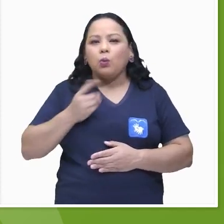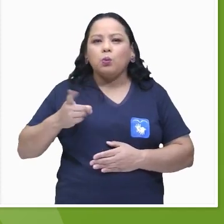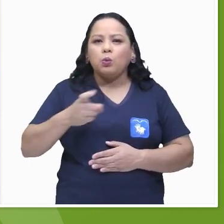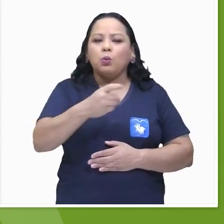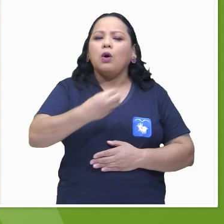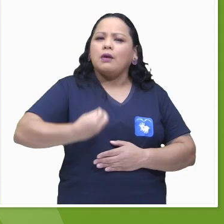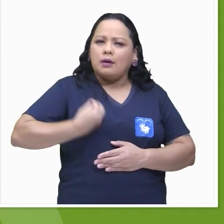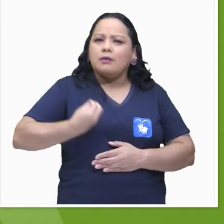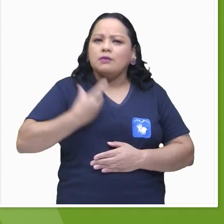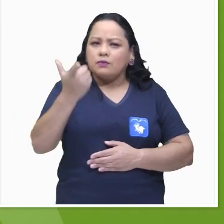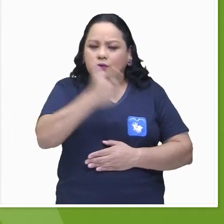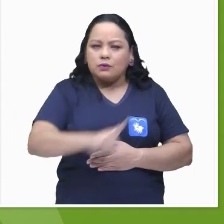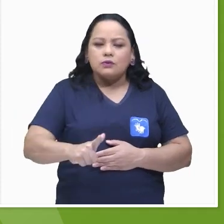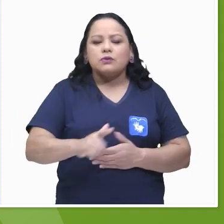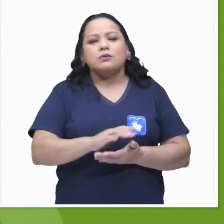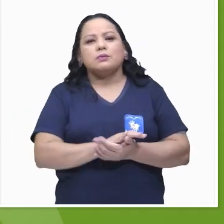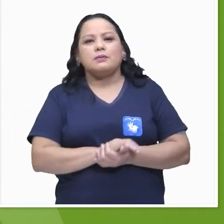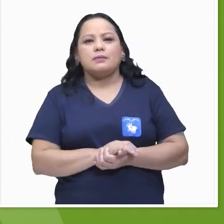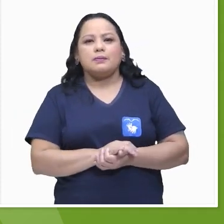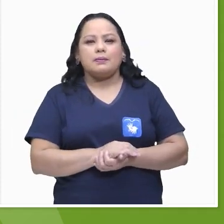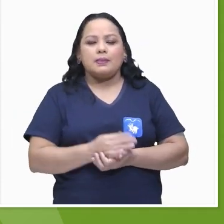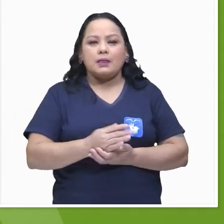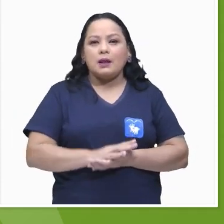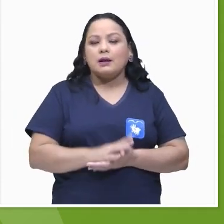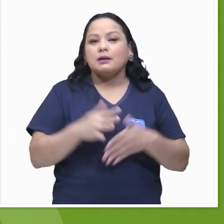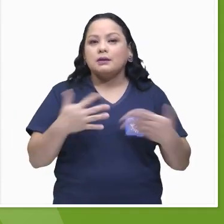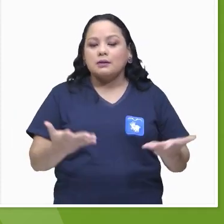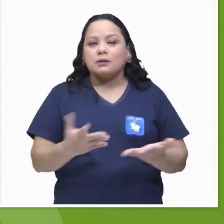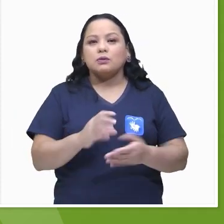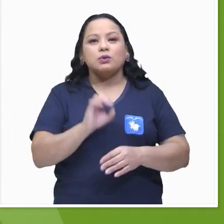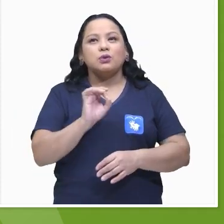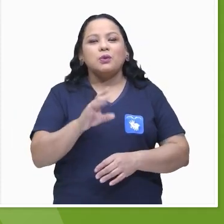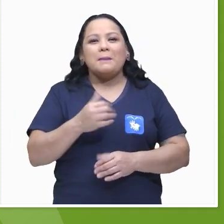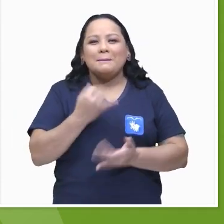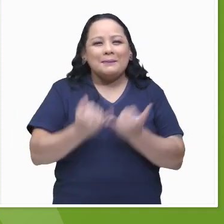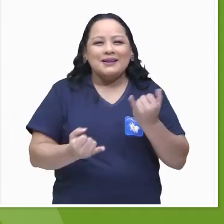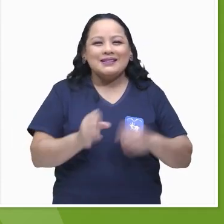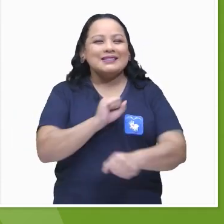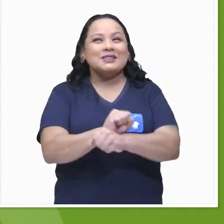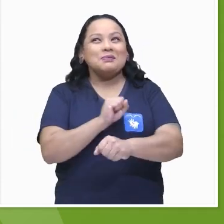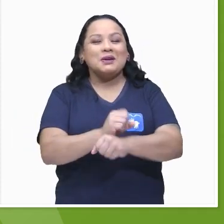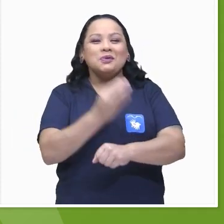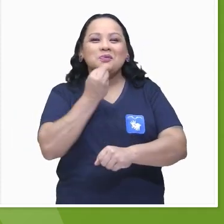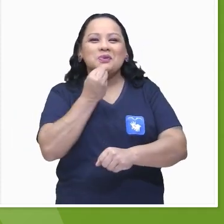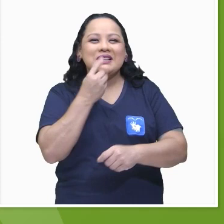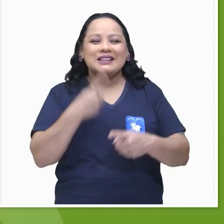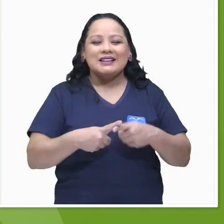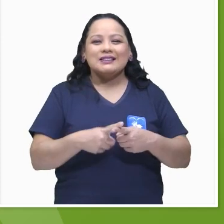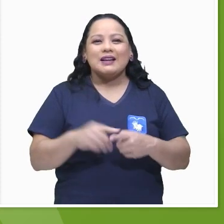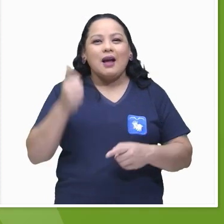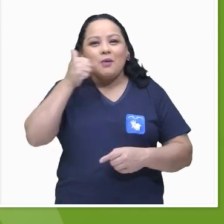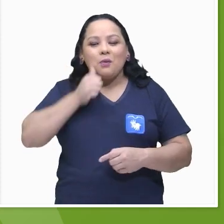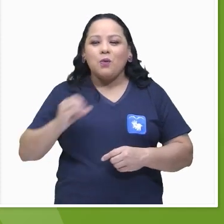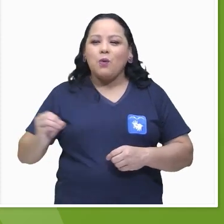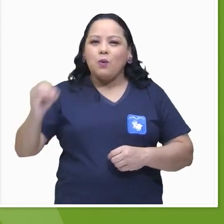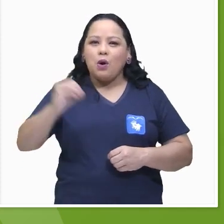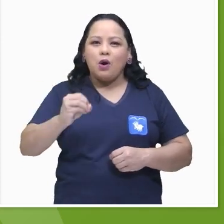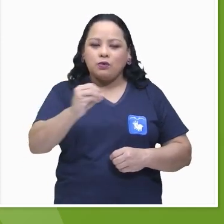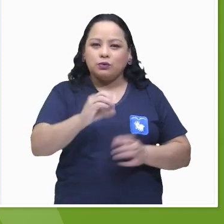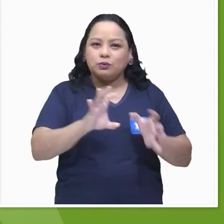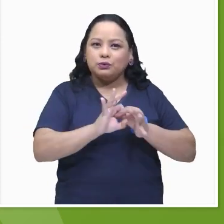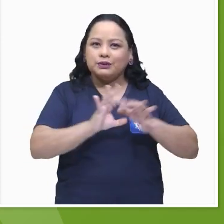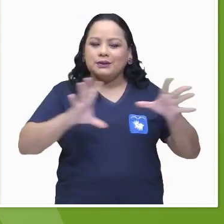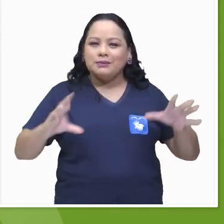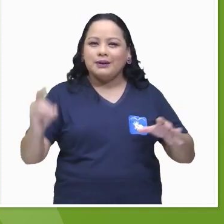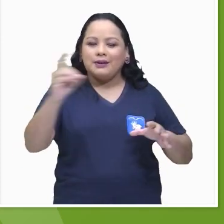ali, né, os espermatozoides estavam lá e só esperando, né, a oportunidade, e aí o óvulo foi liberado,